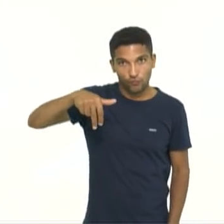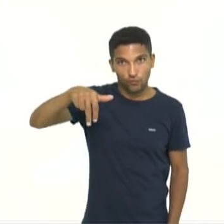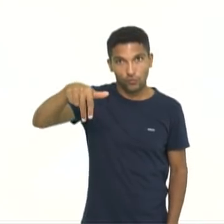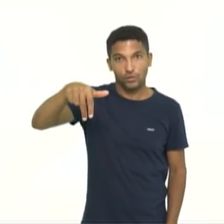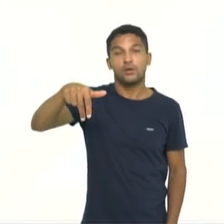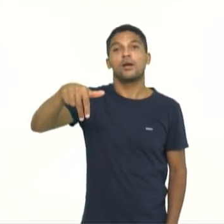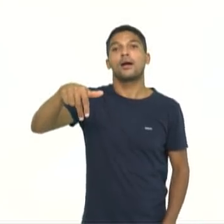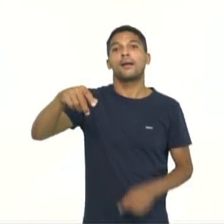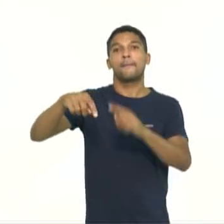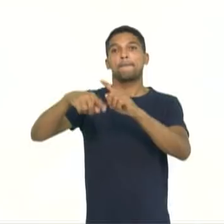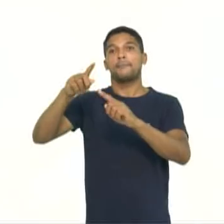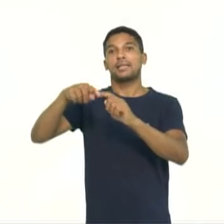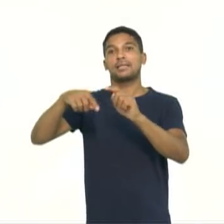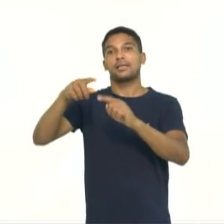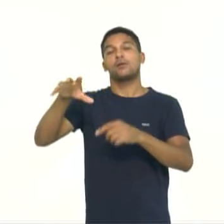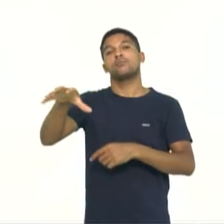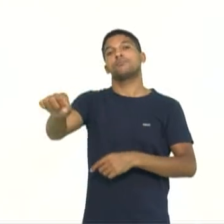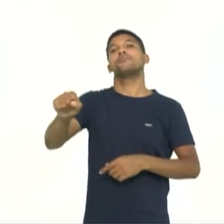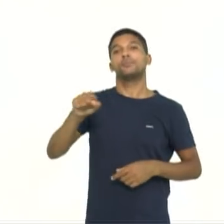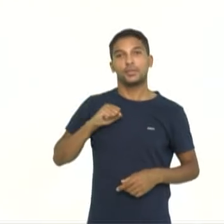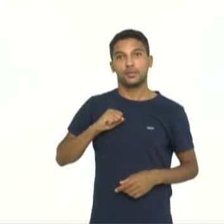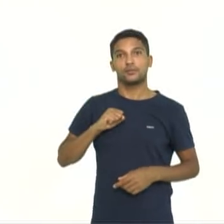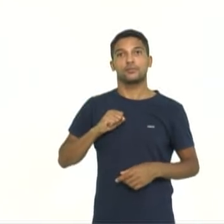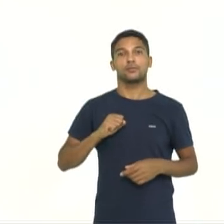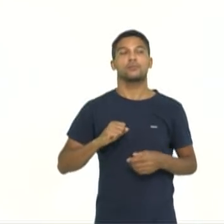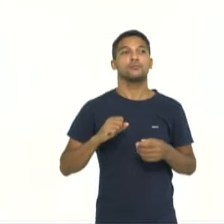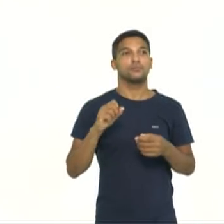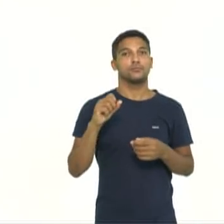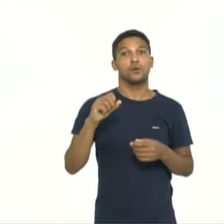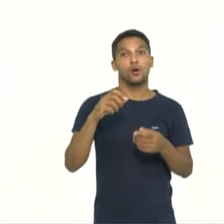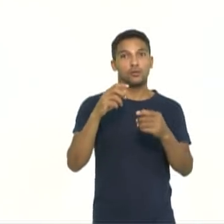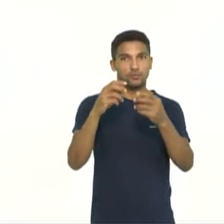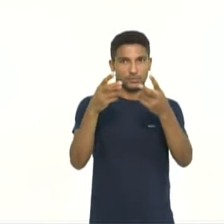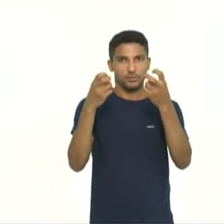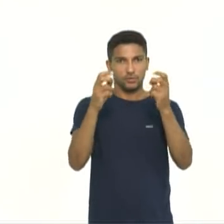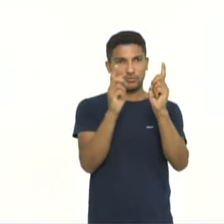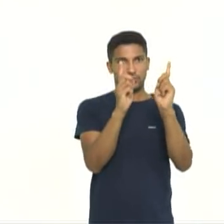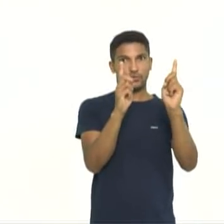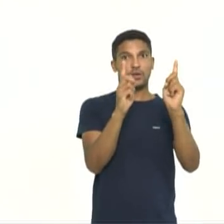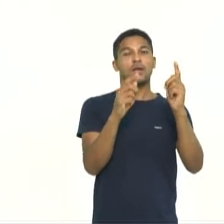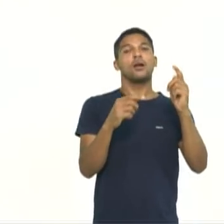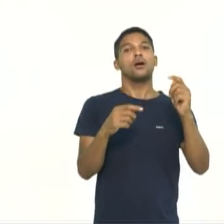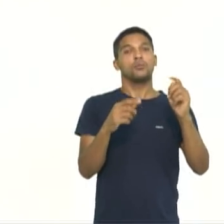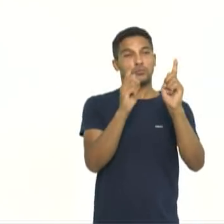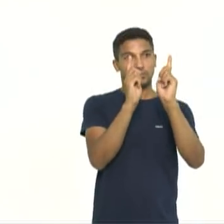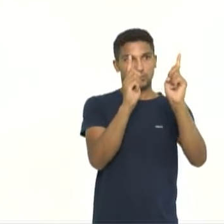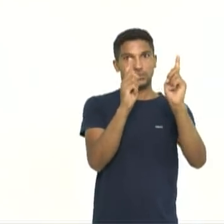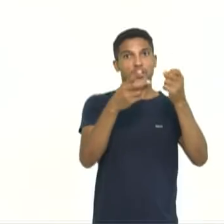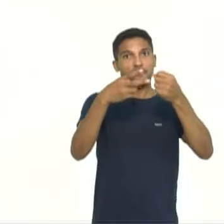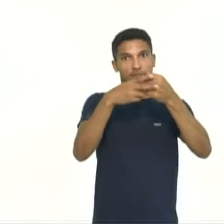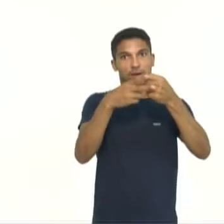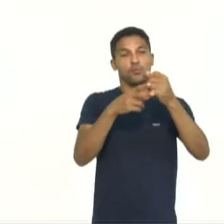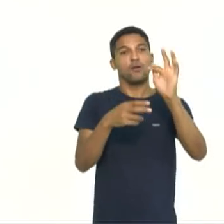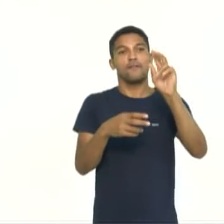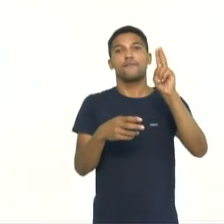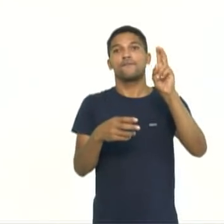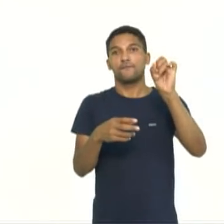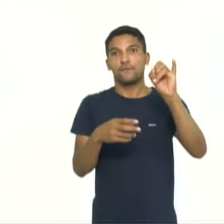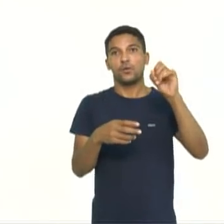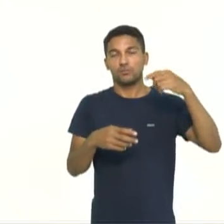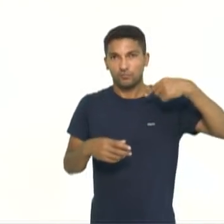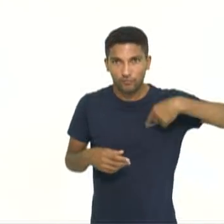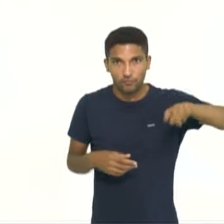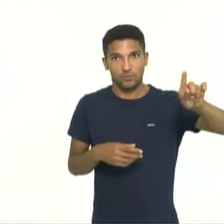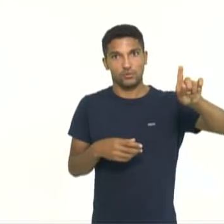a gente tem o e ali, que é uma conjunção coordenada aditiva. A primeira oração, o primeiro verbo, fui ao quarto.